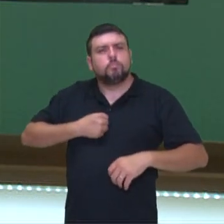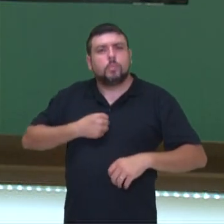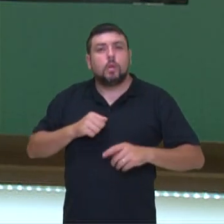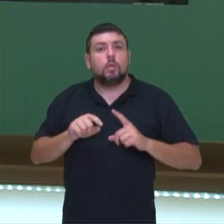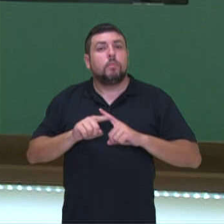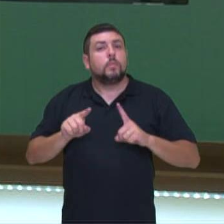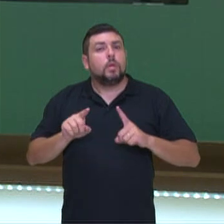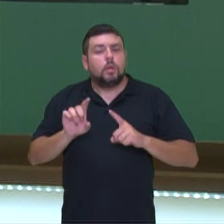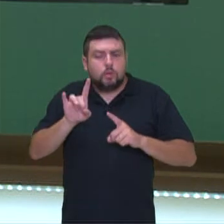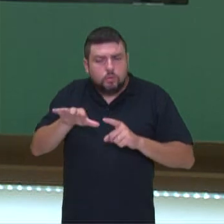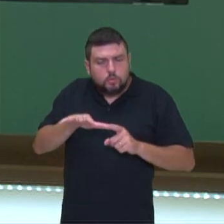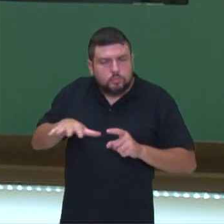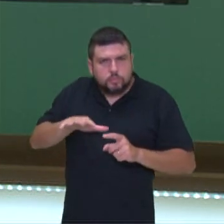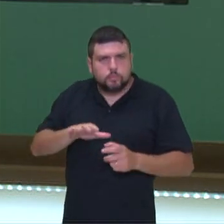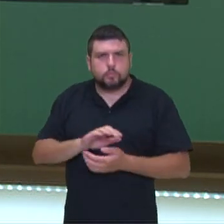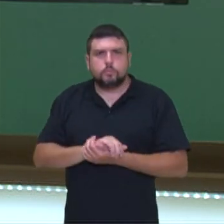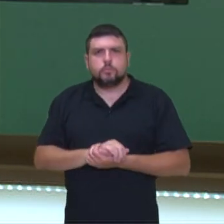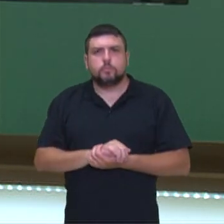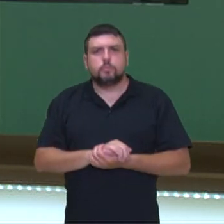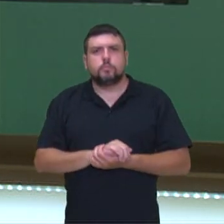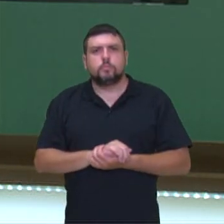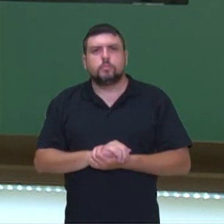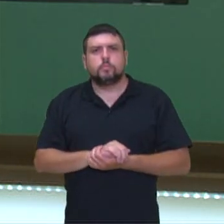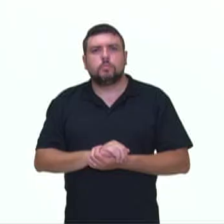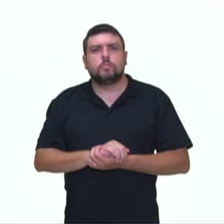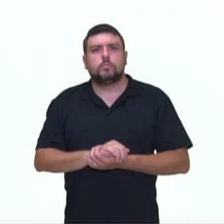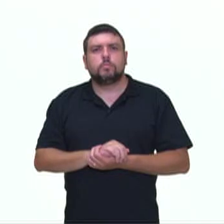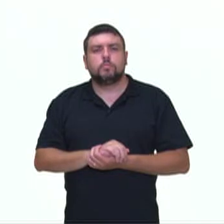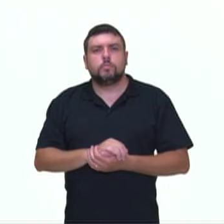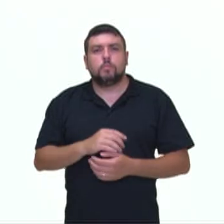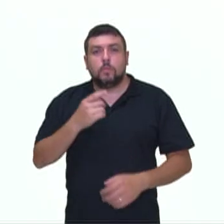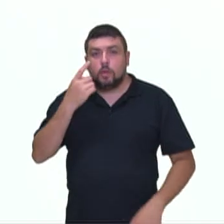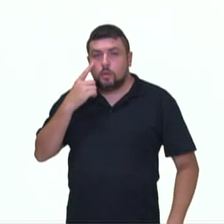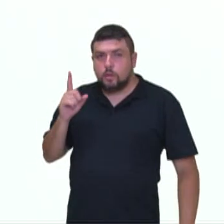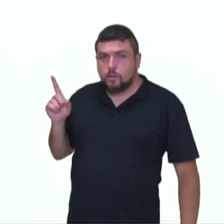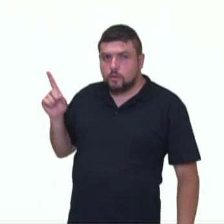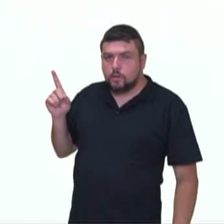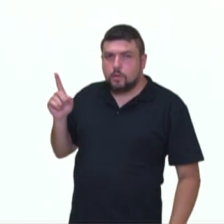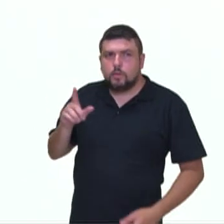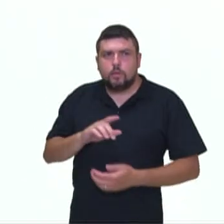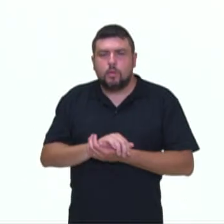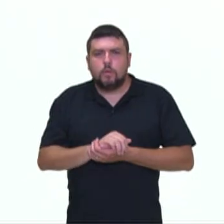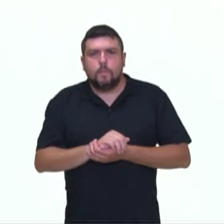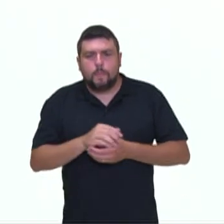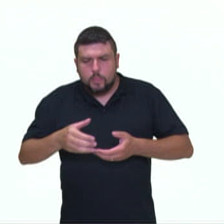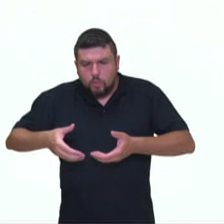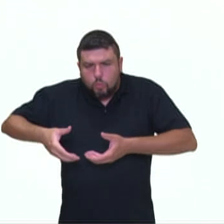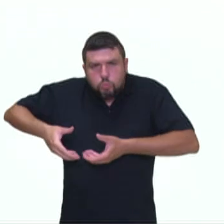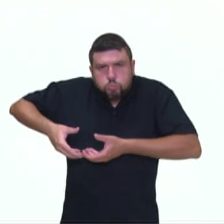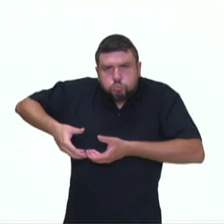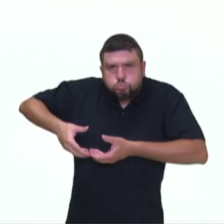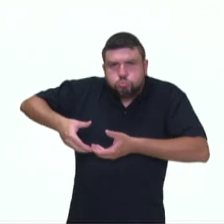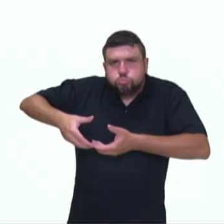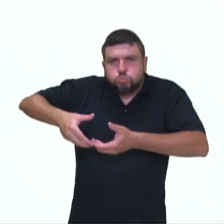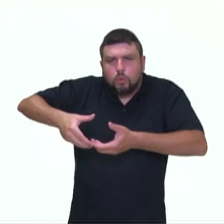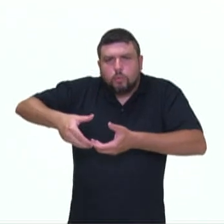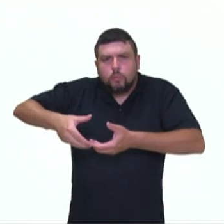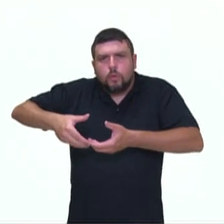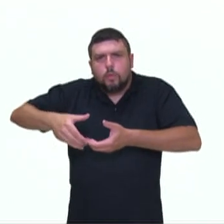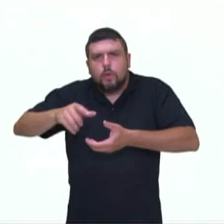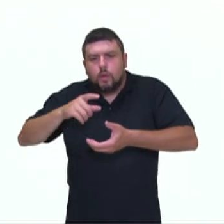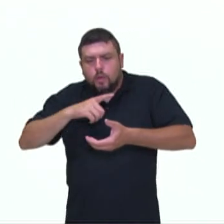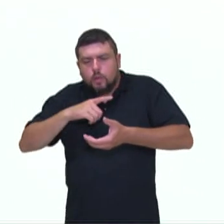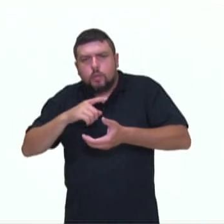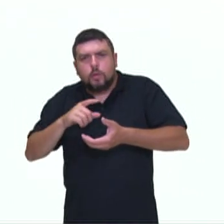dentro deste campo. Olha só, aqui você tem um encanamento e a artista Kelly Goller, ela faz